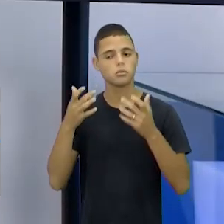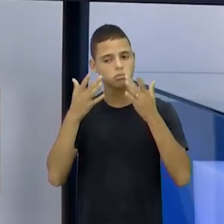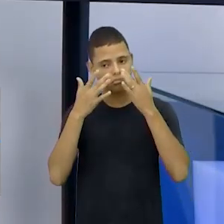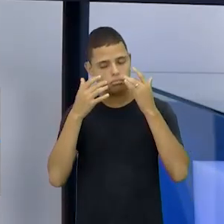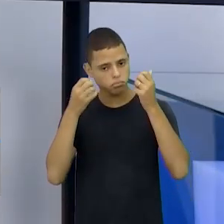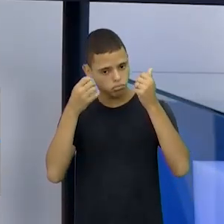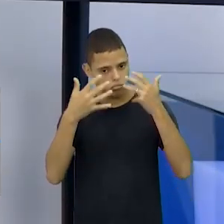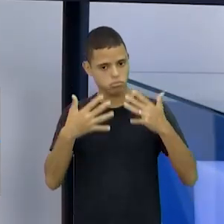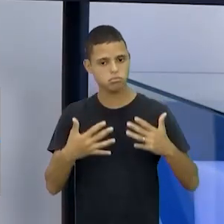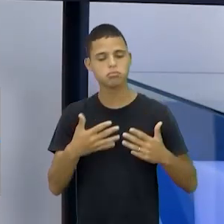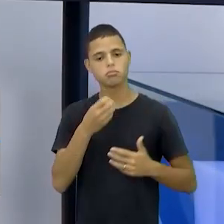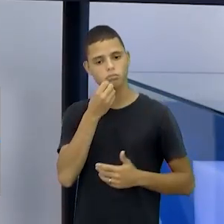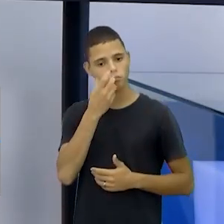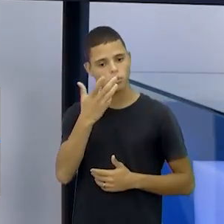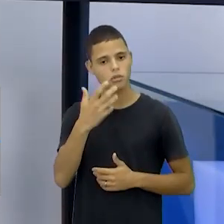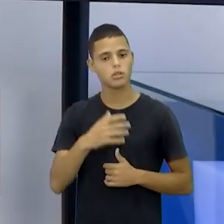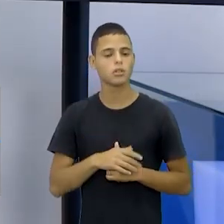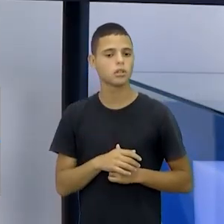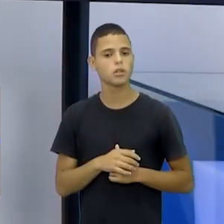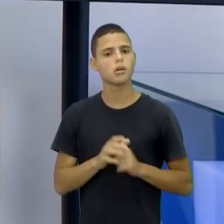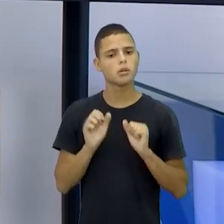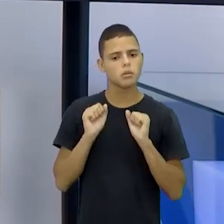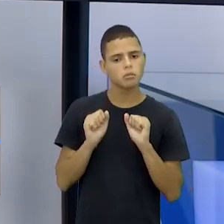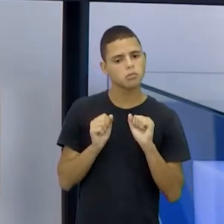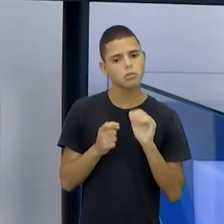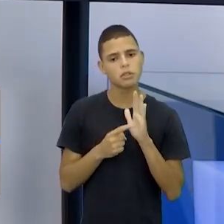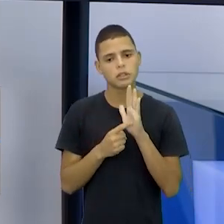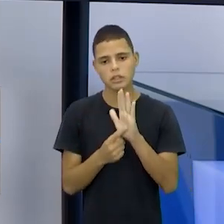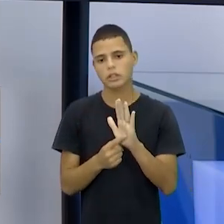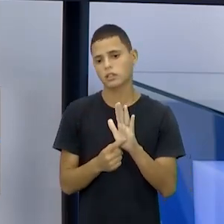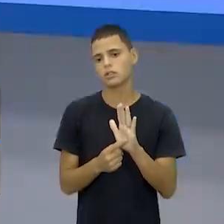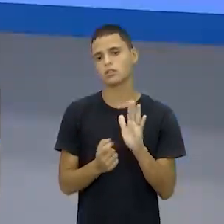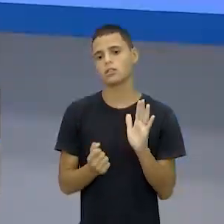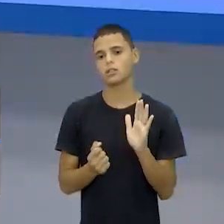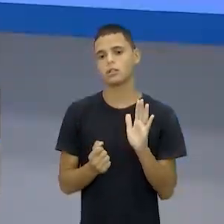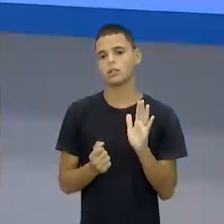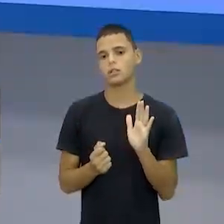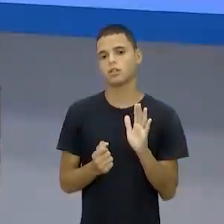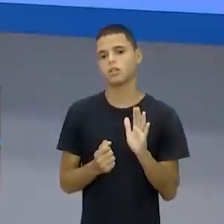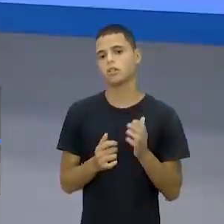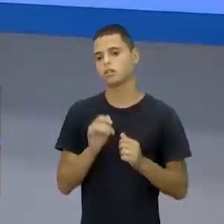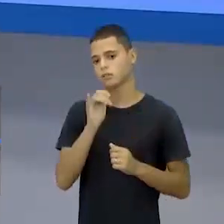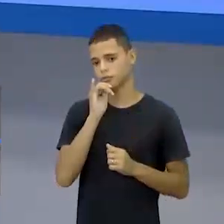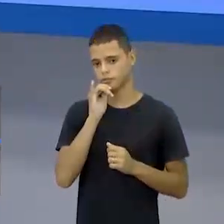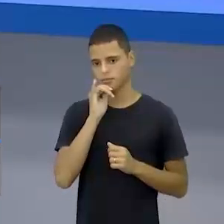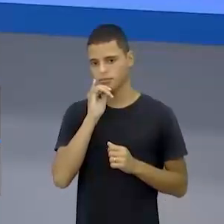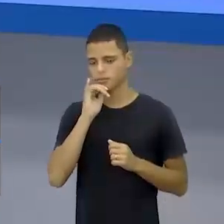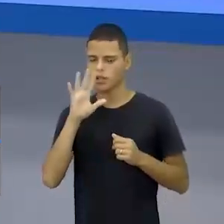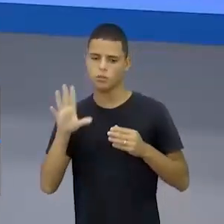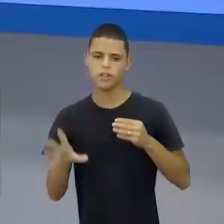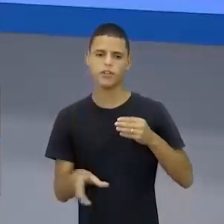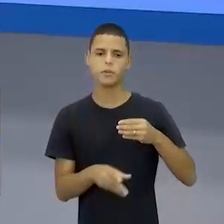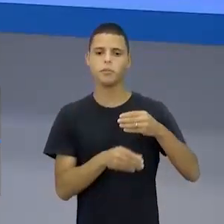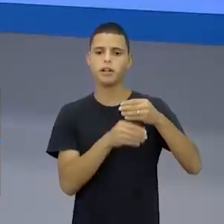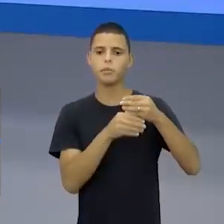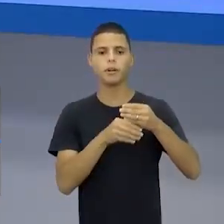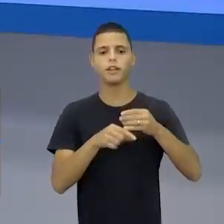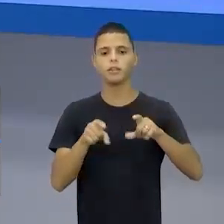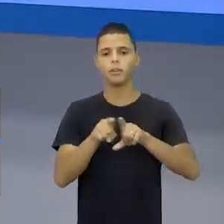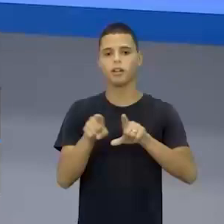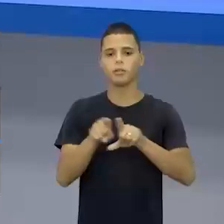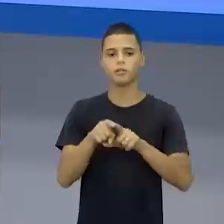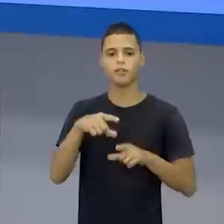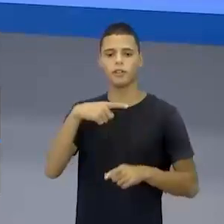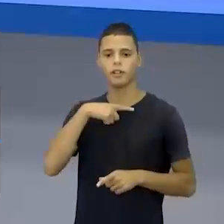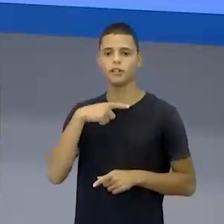tal apresentou muito bem, então a gente pode citar, então é como se a gente... Mas eu vou fazer uma observação, tem que tomar um cuidado, tá? Porque às vezes a pessoa tem